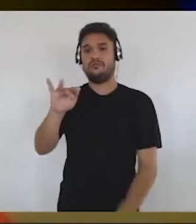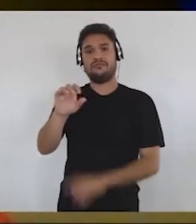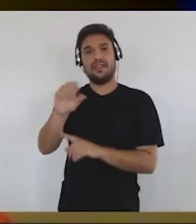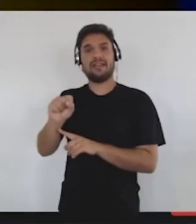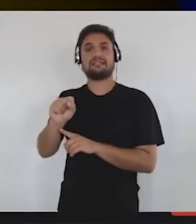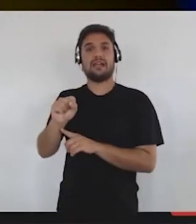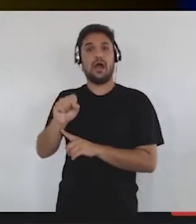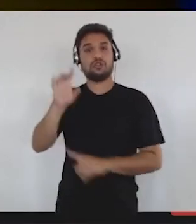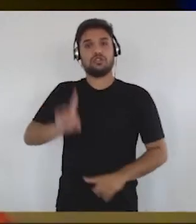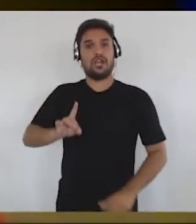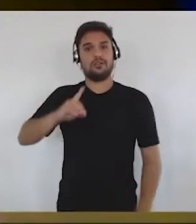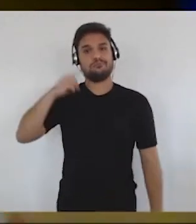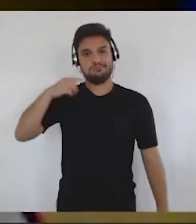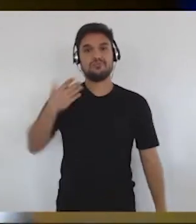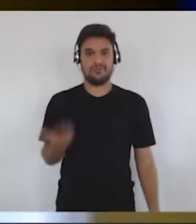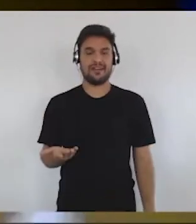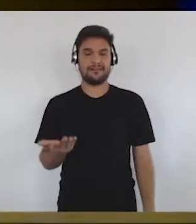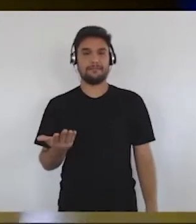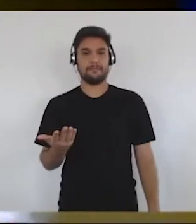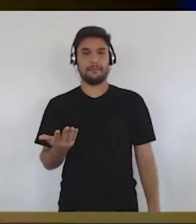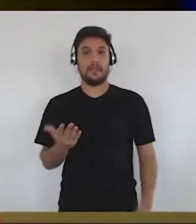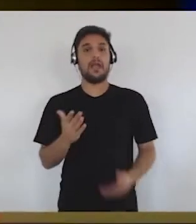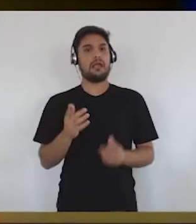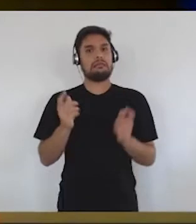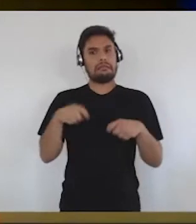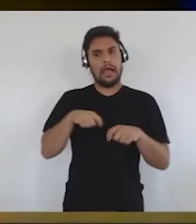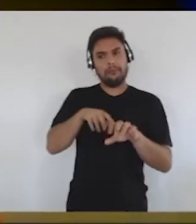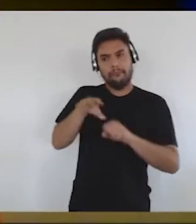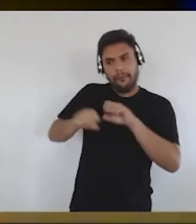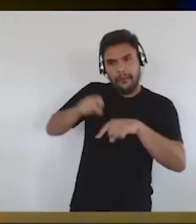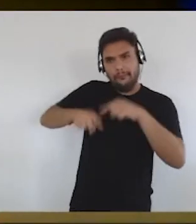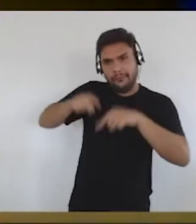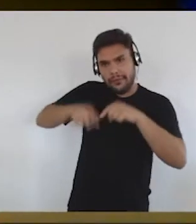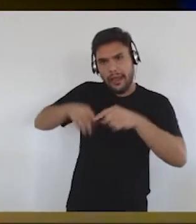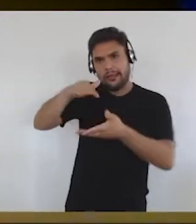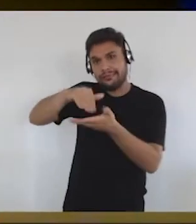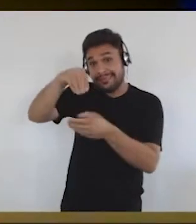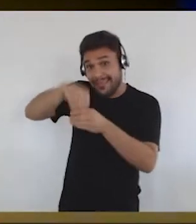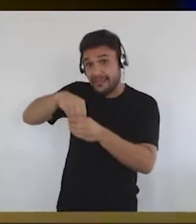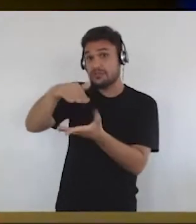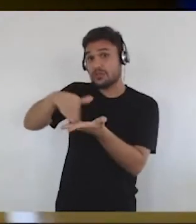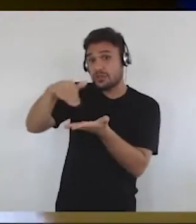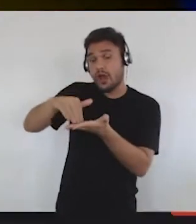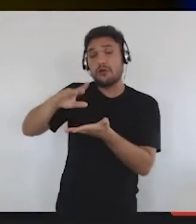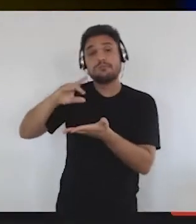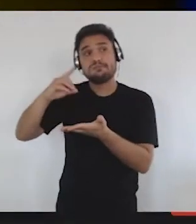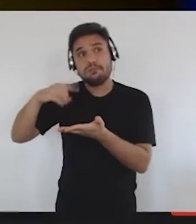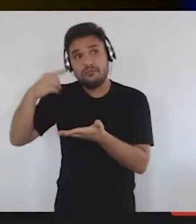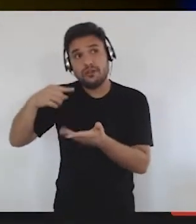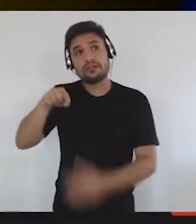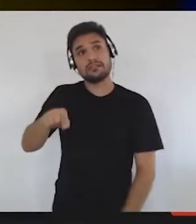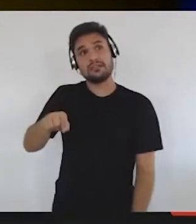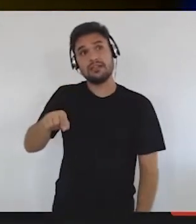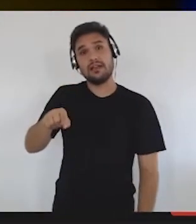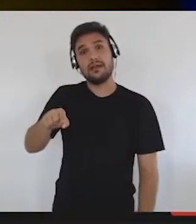prerrogativa do advogado. Os casos em que se permite buscas e apreensões em escritórios de advocacia, eles demandam, por exemplo, principalmente que